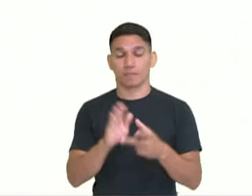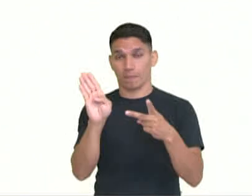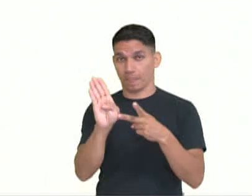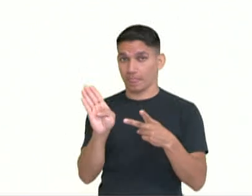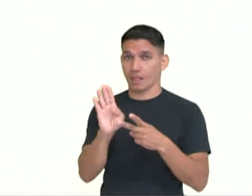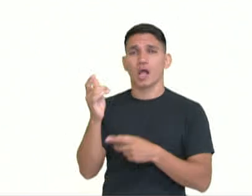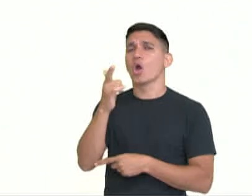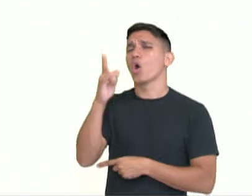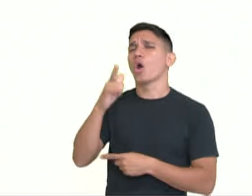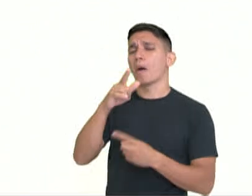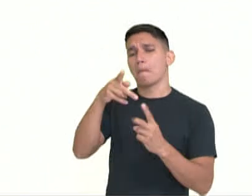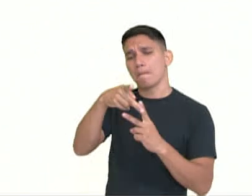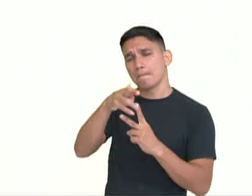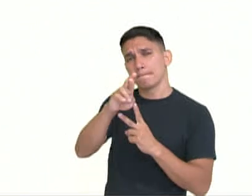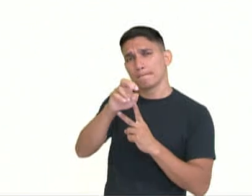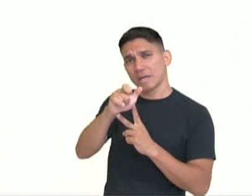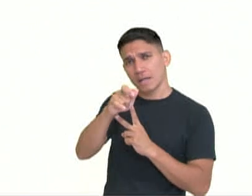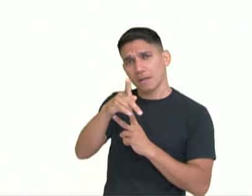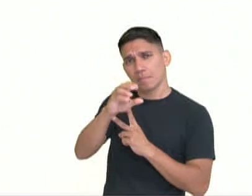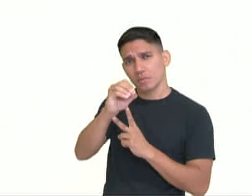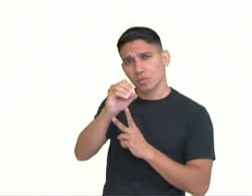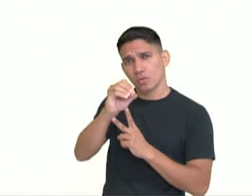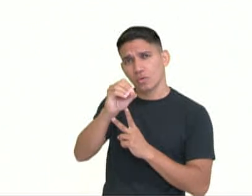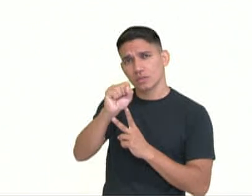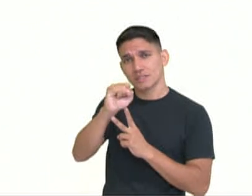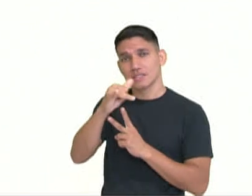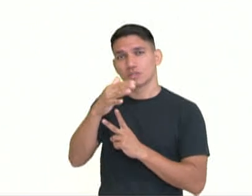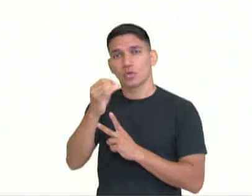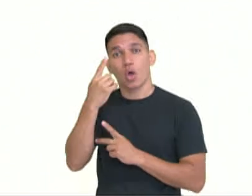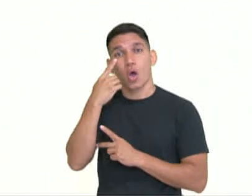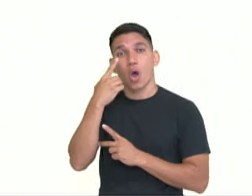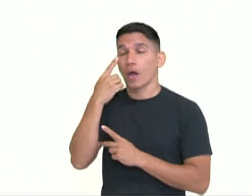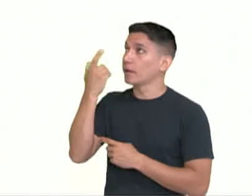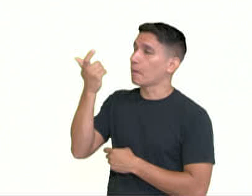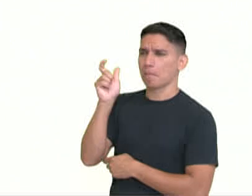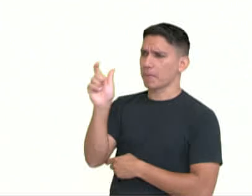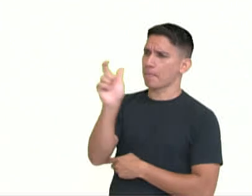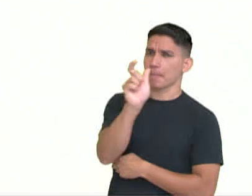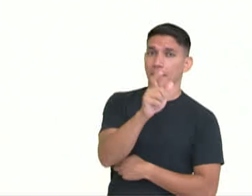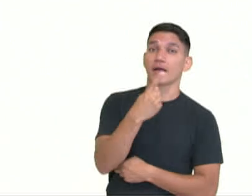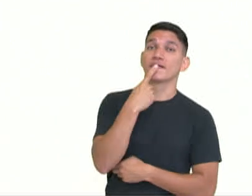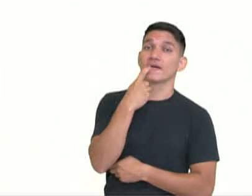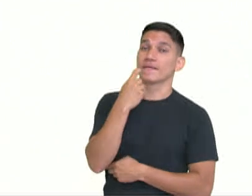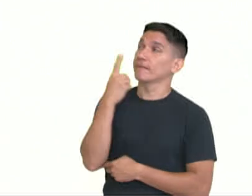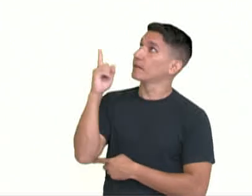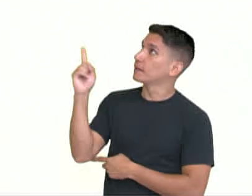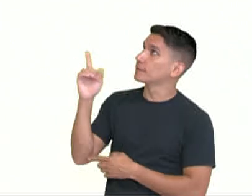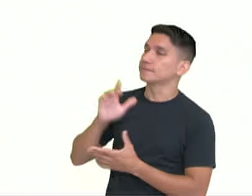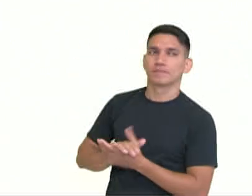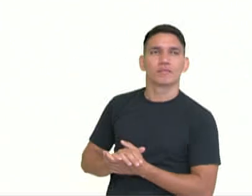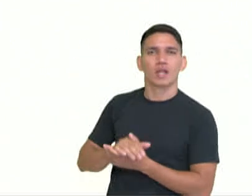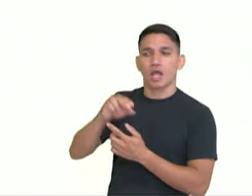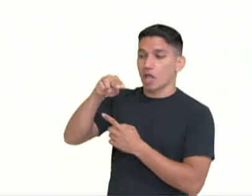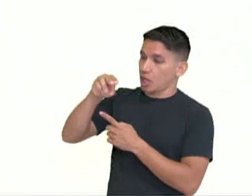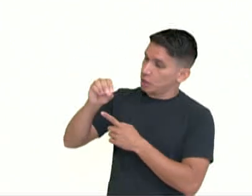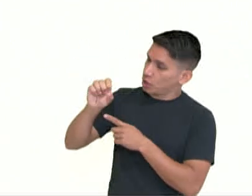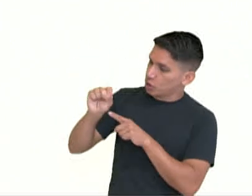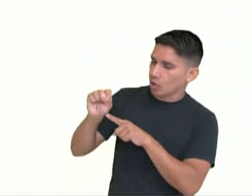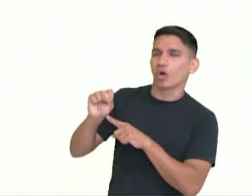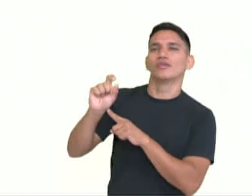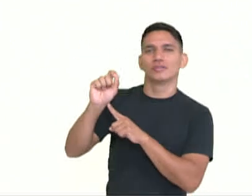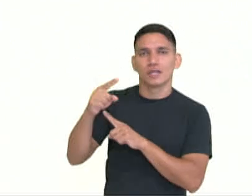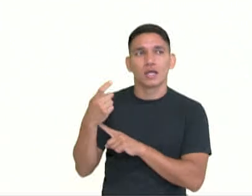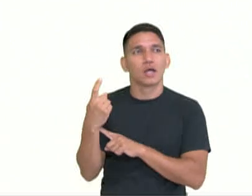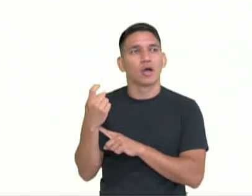no trecho. Veja que elas estão sinalizadas em vermelho. Então, busca nos livros. Então, nos, a gente tem aqui